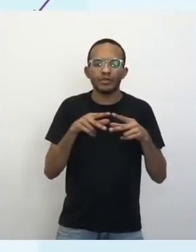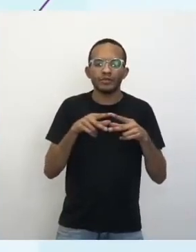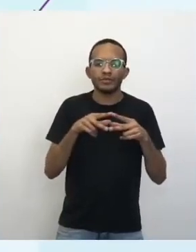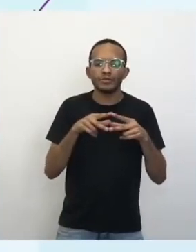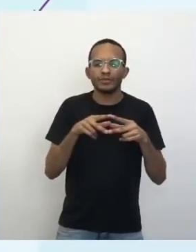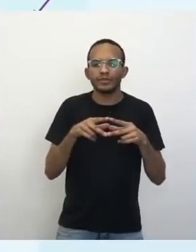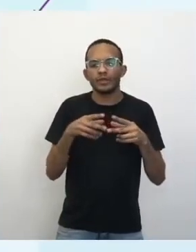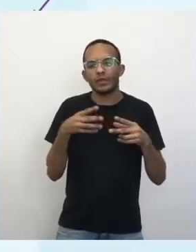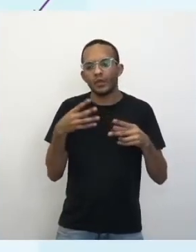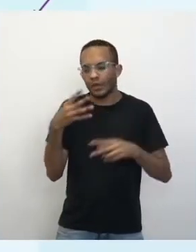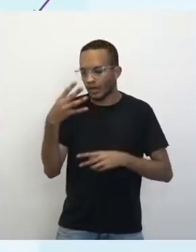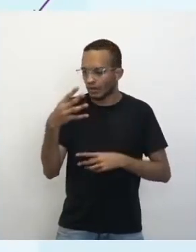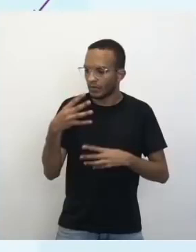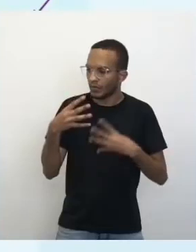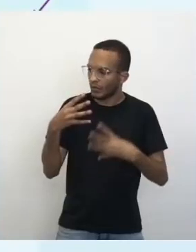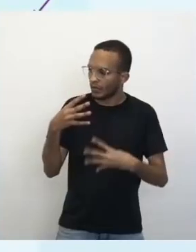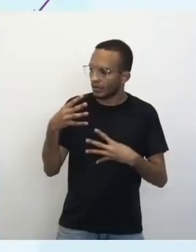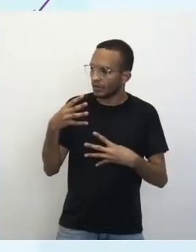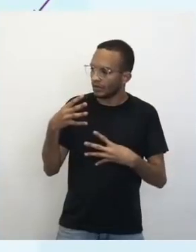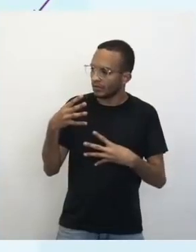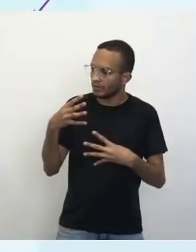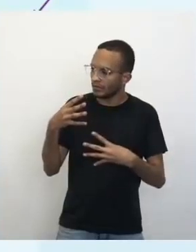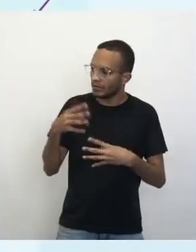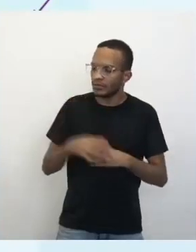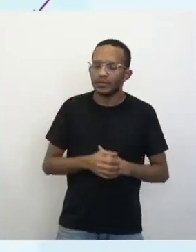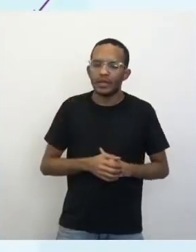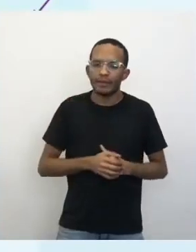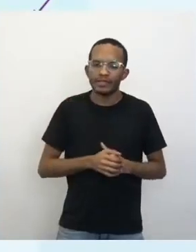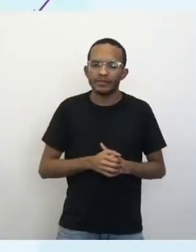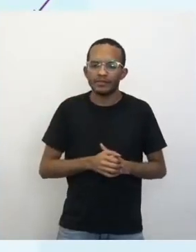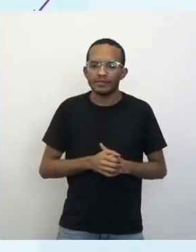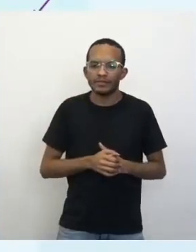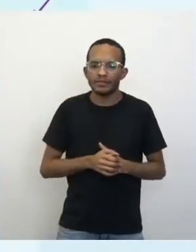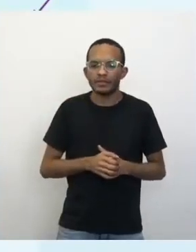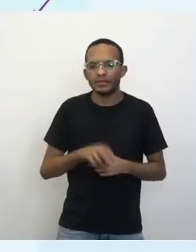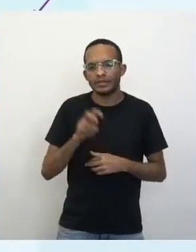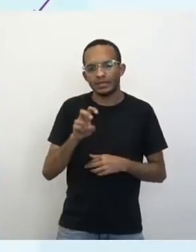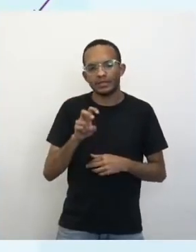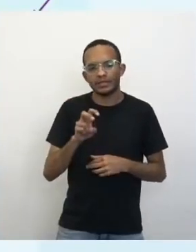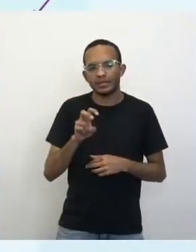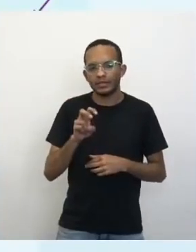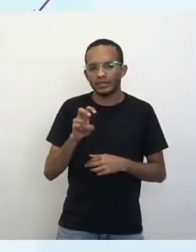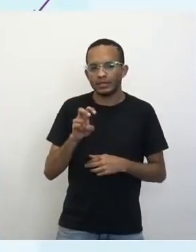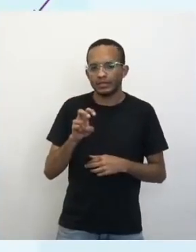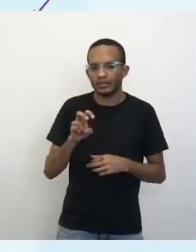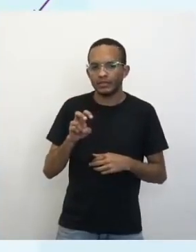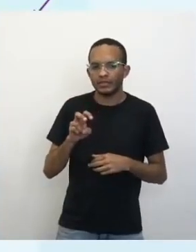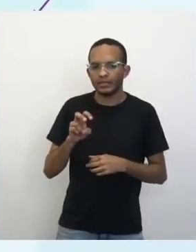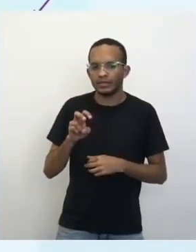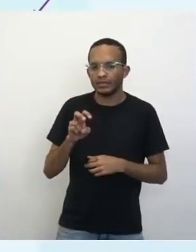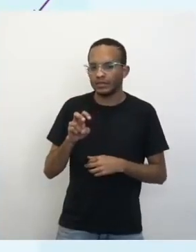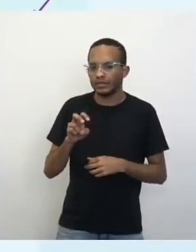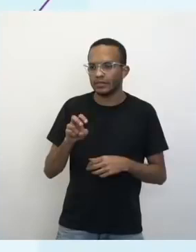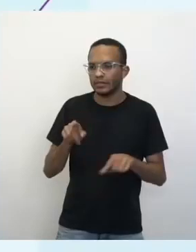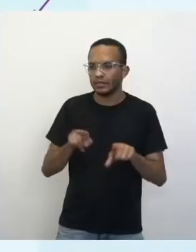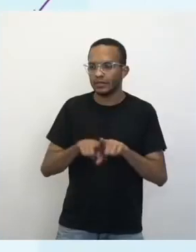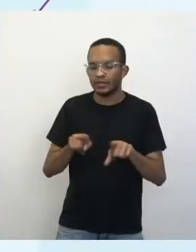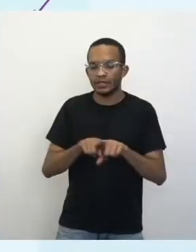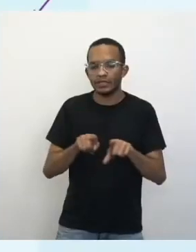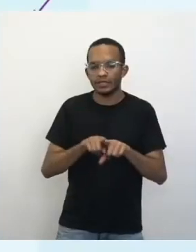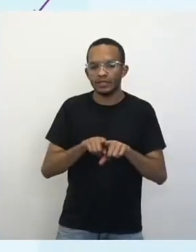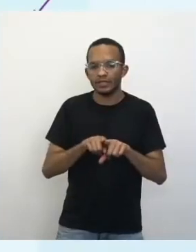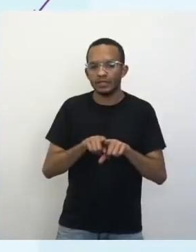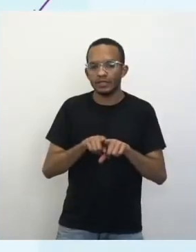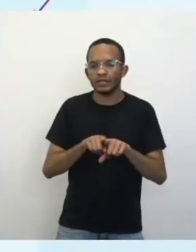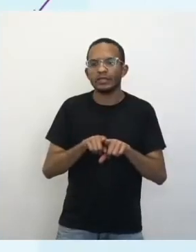na base. 4 mais 1, 5. E o número de faces laterais. Bom, se a nossa